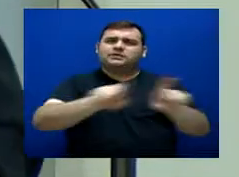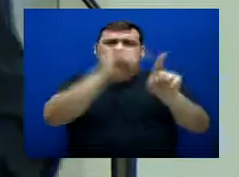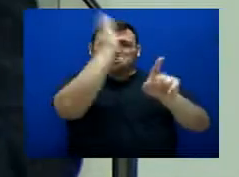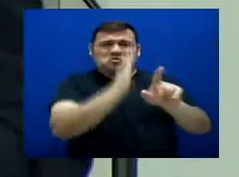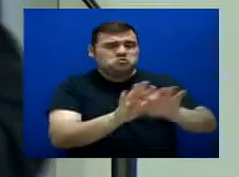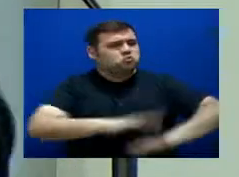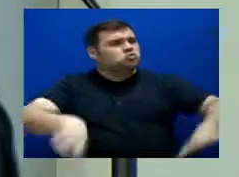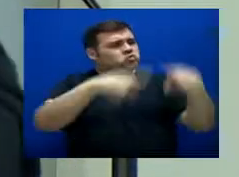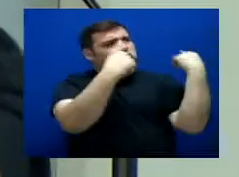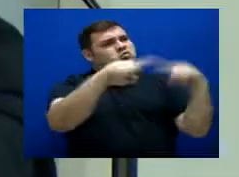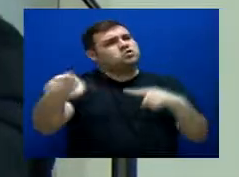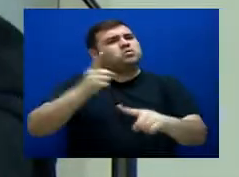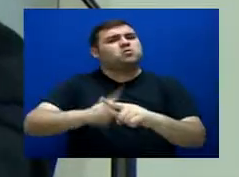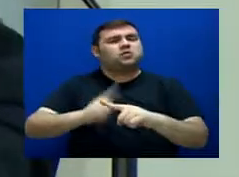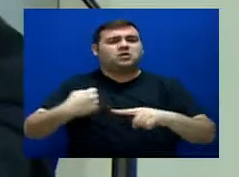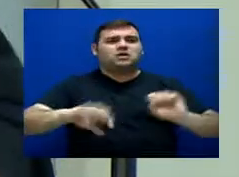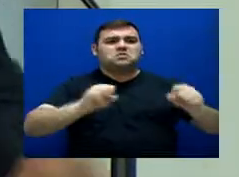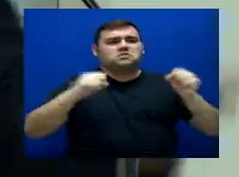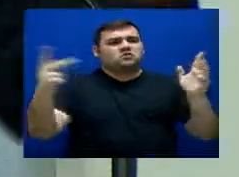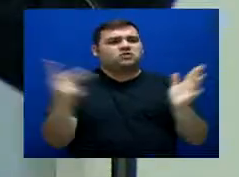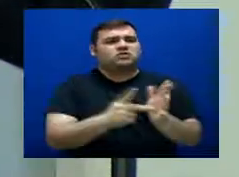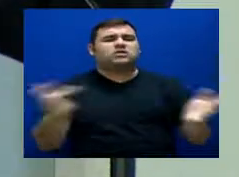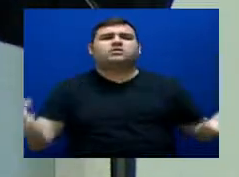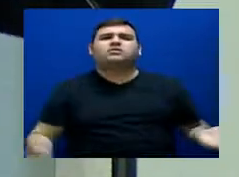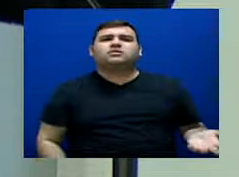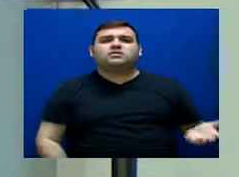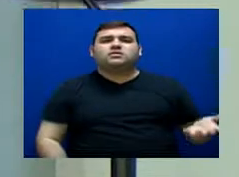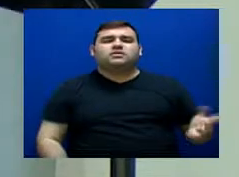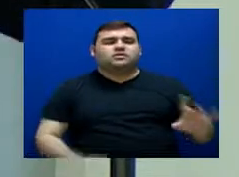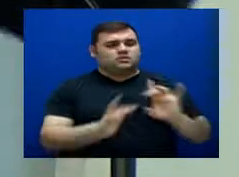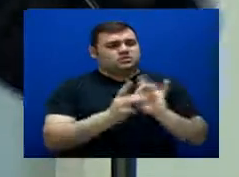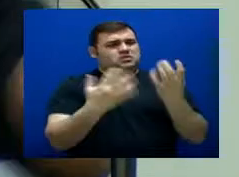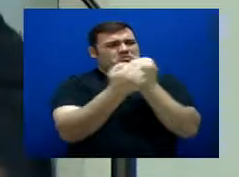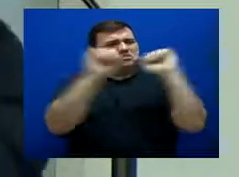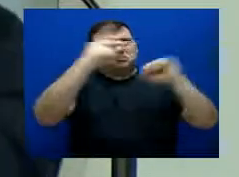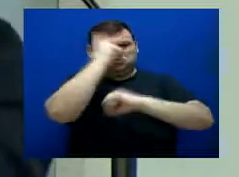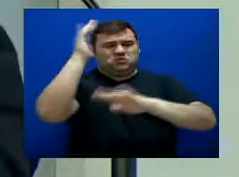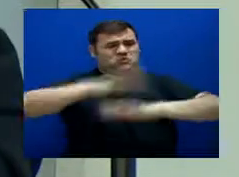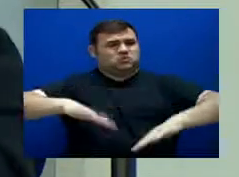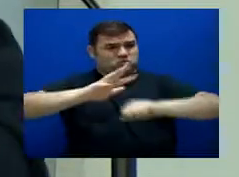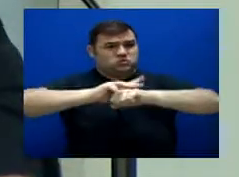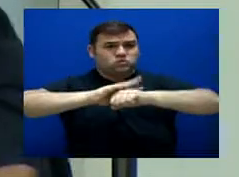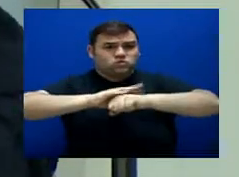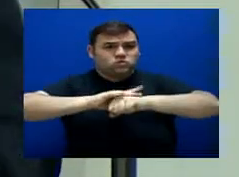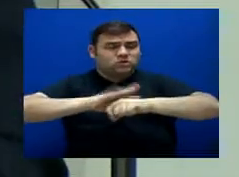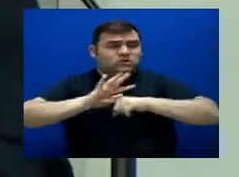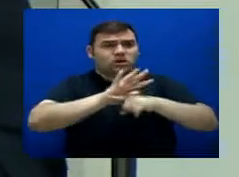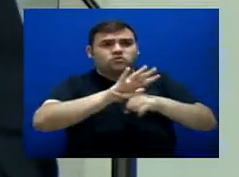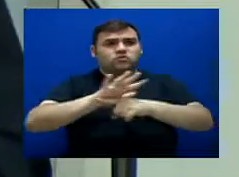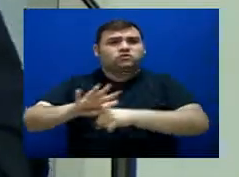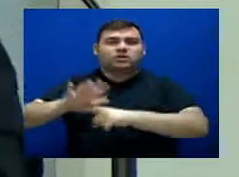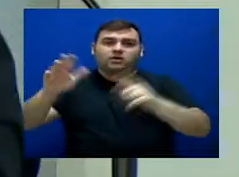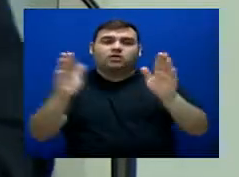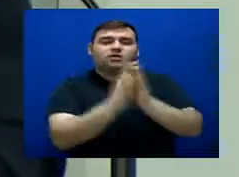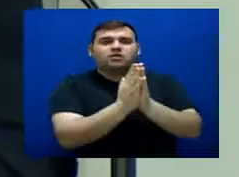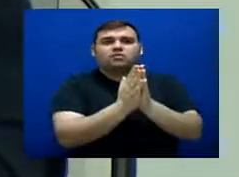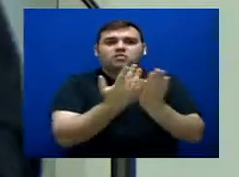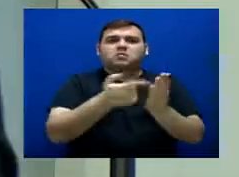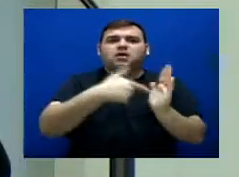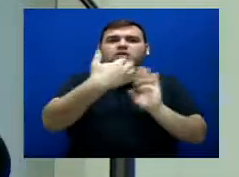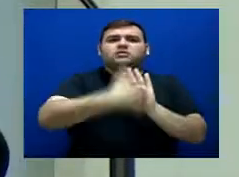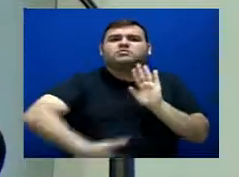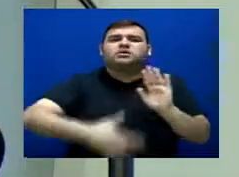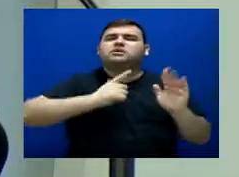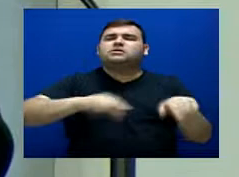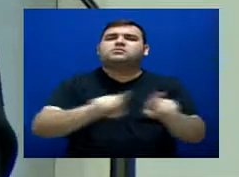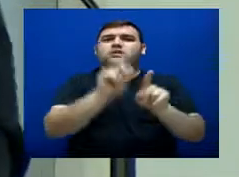país, por causa que luta pela verdade, pela libertação das pessoas que estão doentes. Enquanto o evangelho ora para as